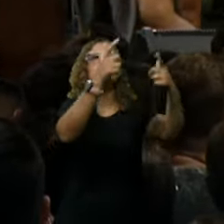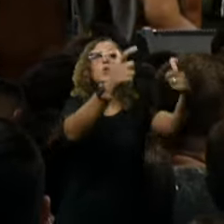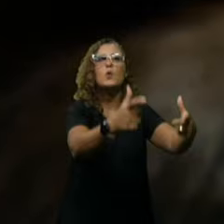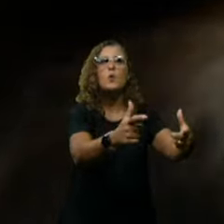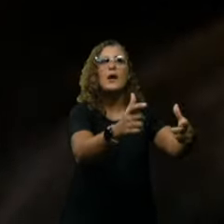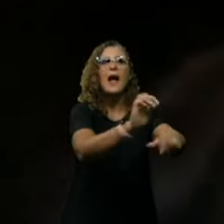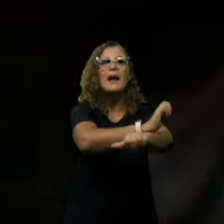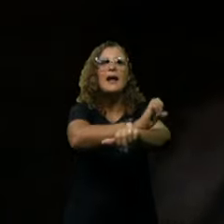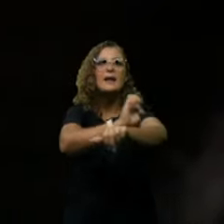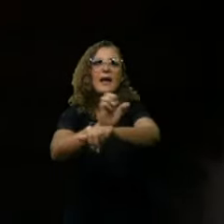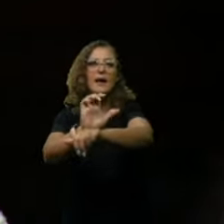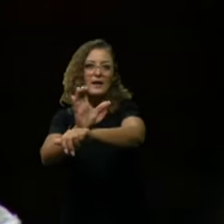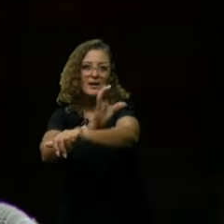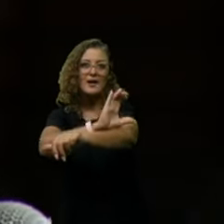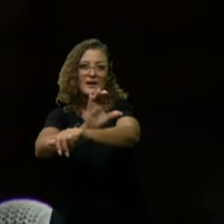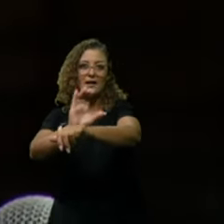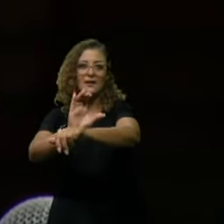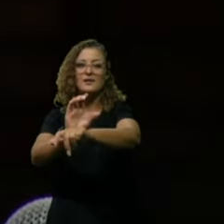E aí